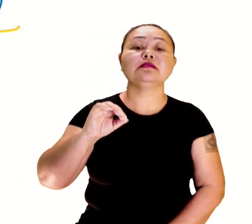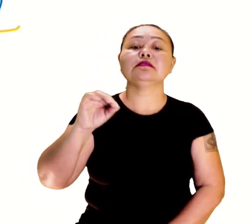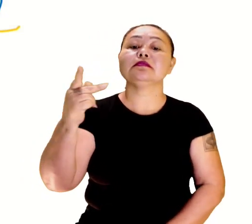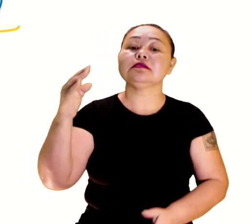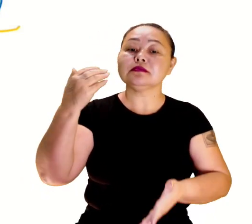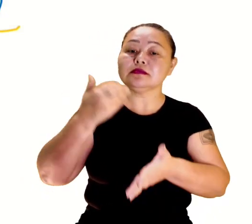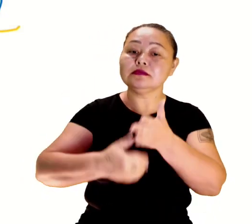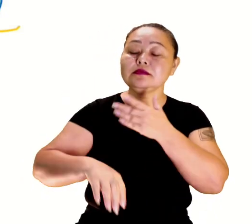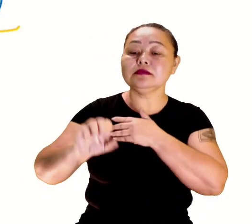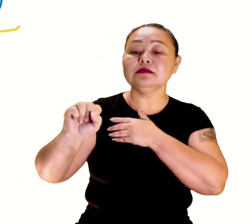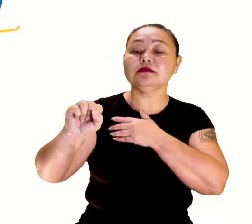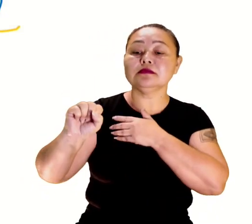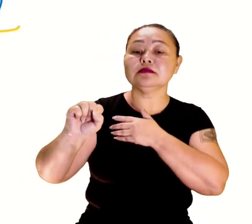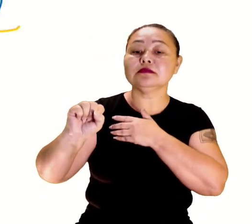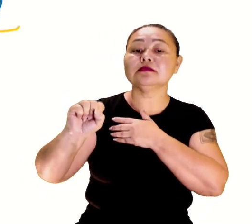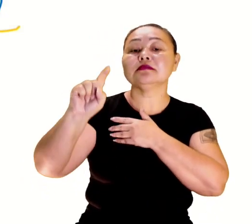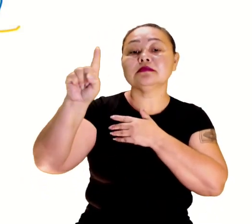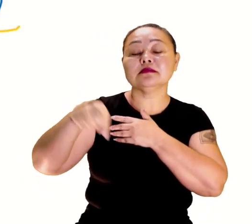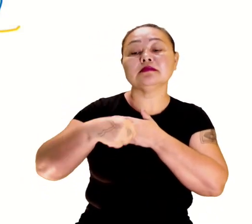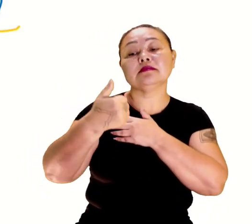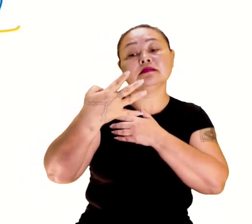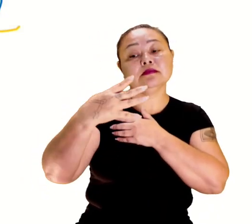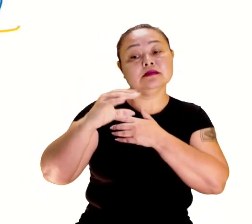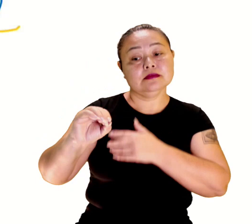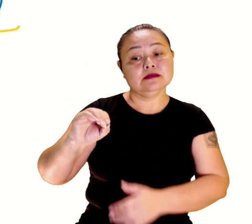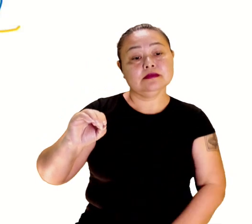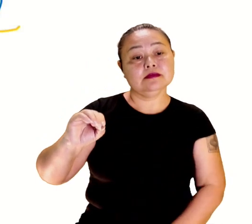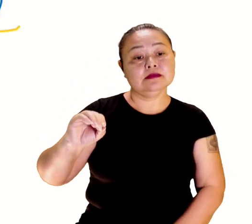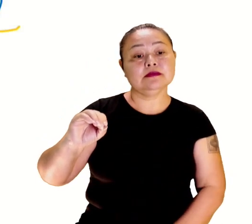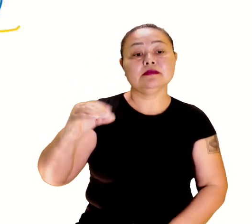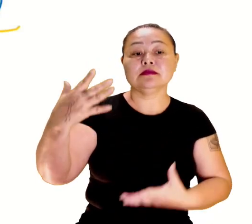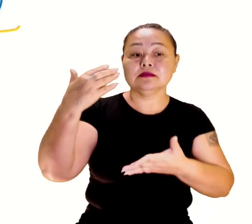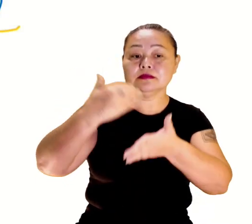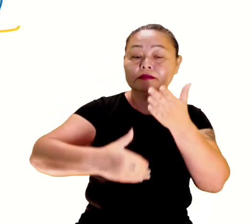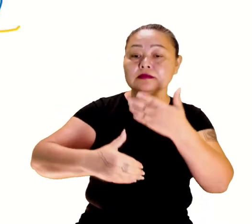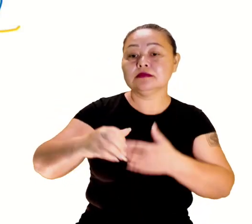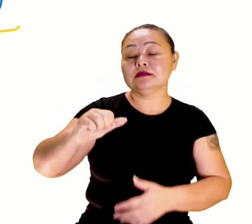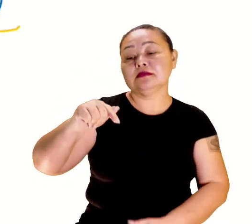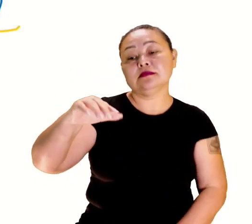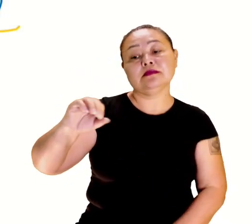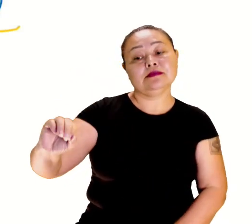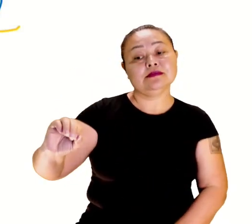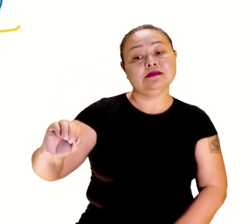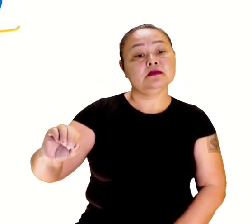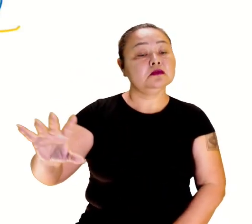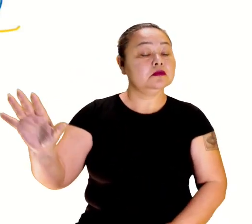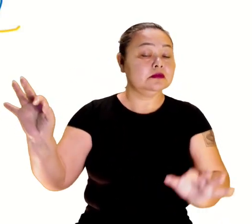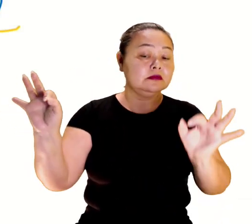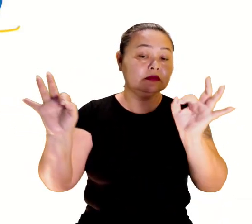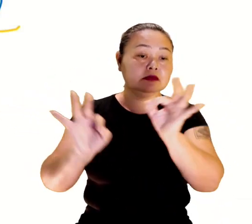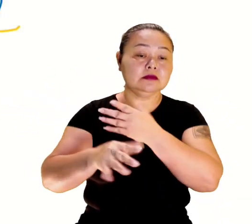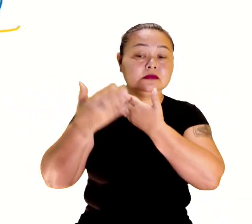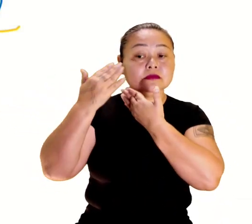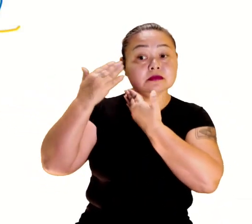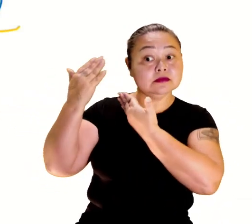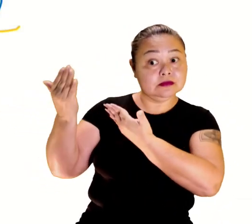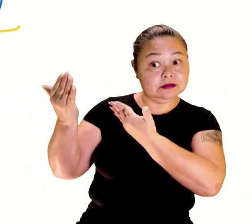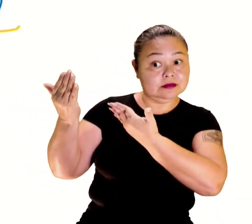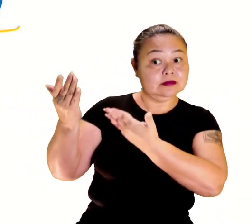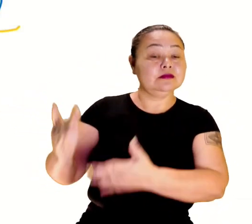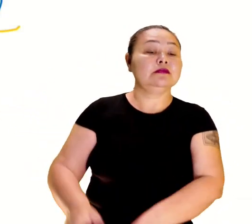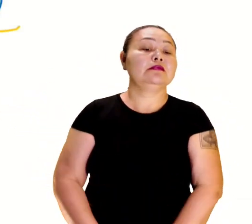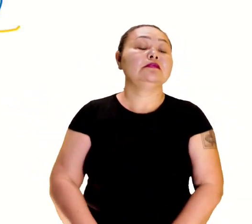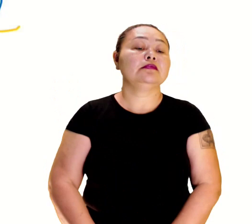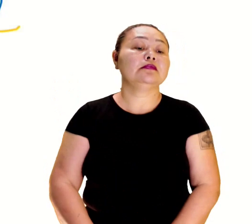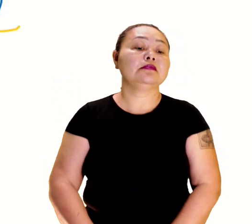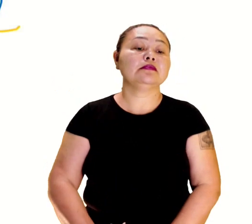2? 8. 8. 5 vezes 8? 40. 40. 110 tira 40? 70. Pronto, bateu. Verdade. Beleza? Não então,